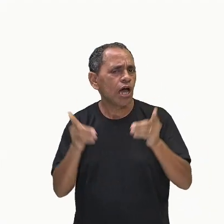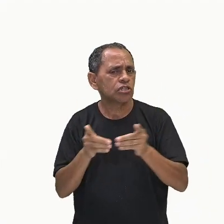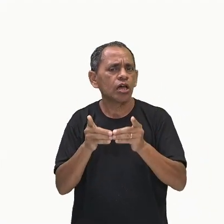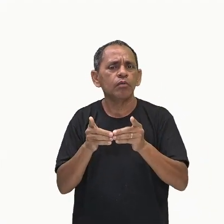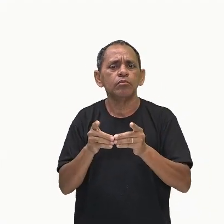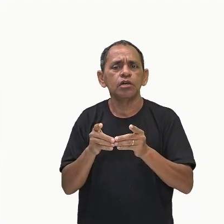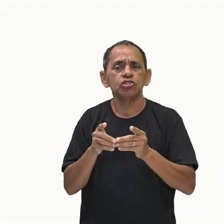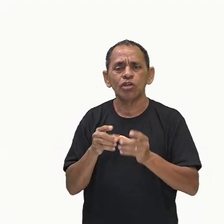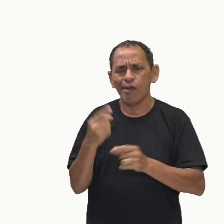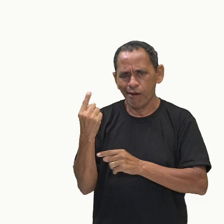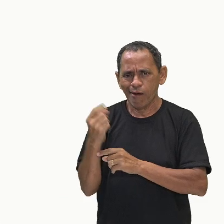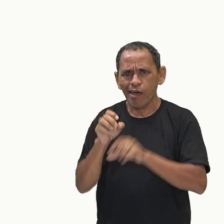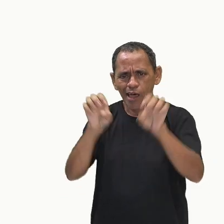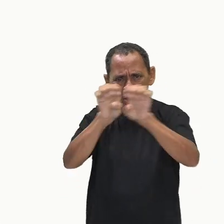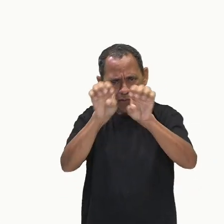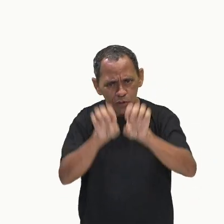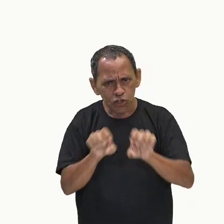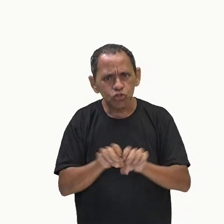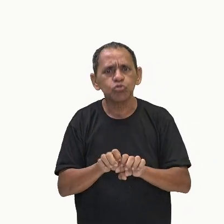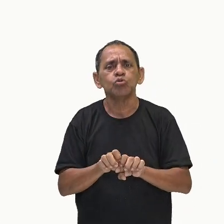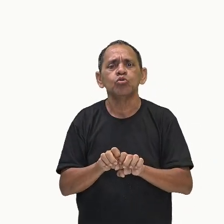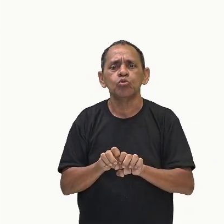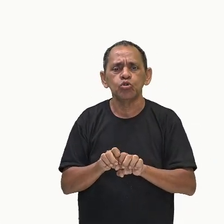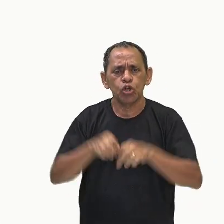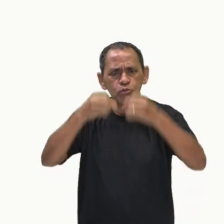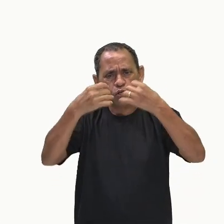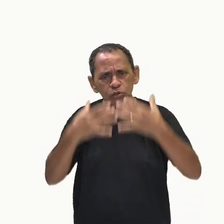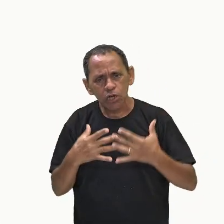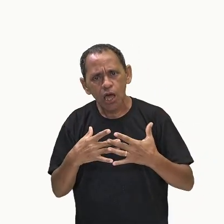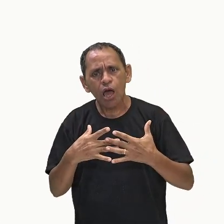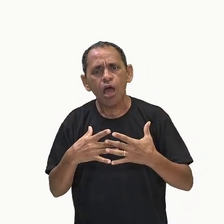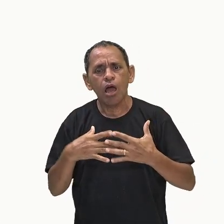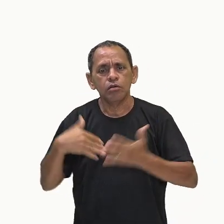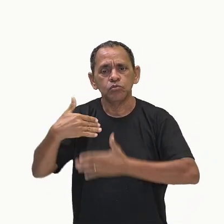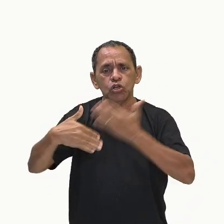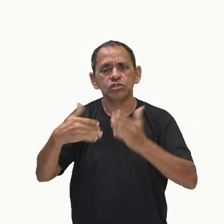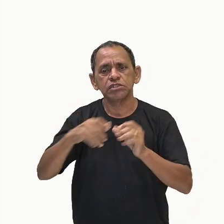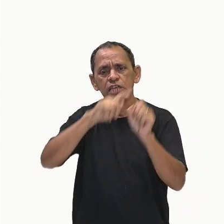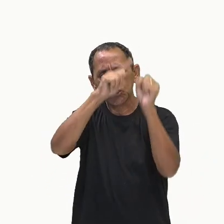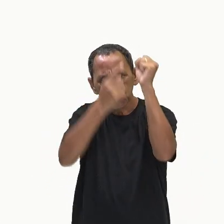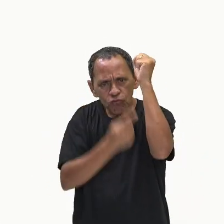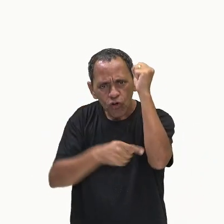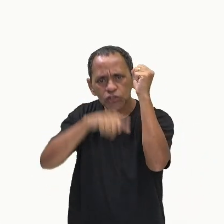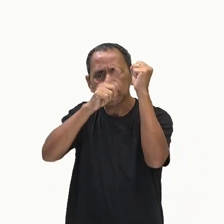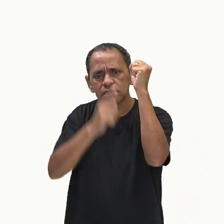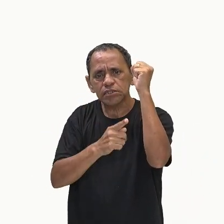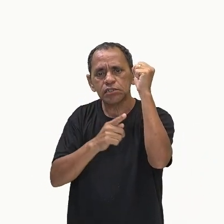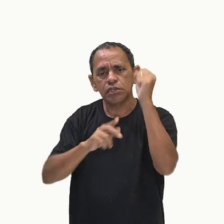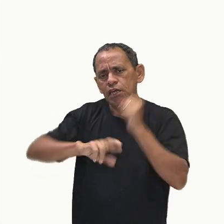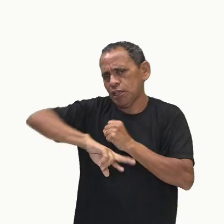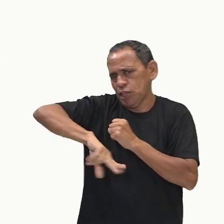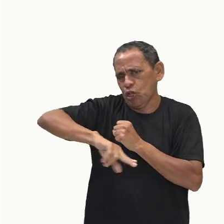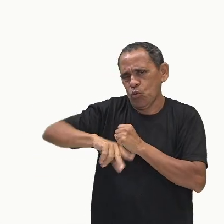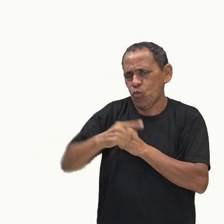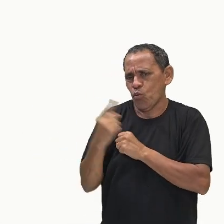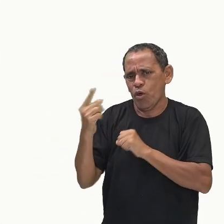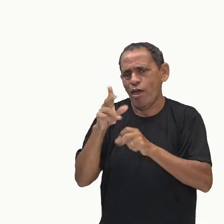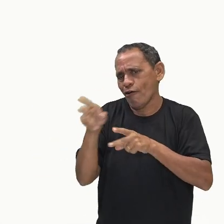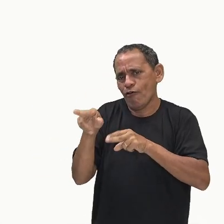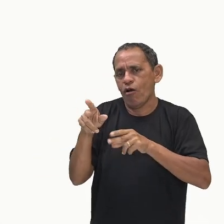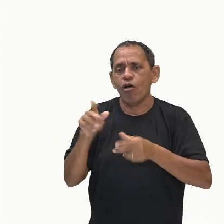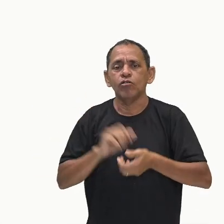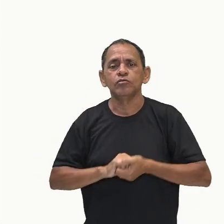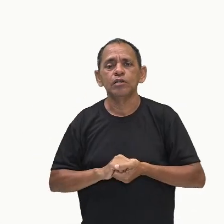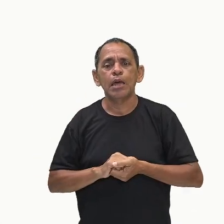para explicar melhor para vocês o processo de fotossíntese. Não quer dizer que é desse jeito o cloroplasto, né? Ele fica mais parecido